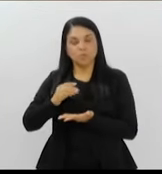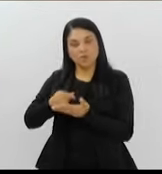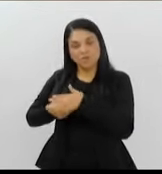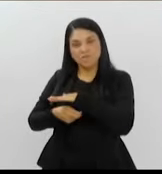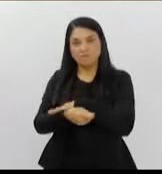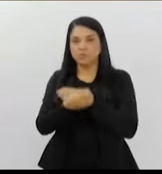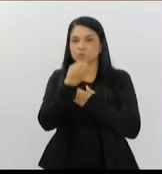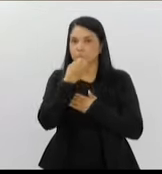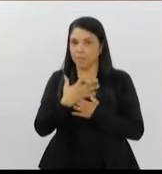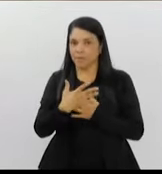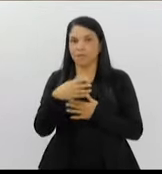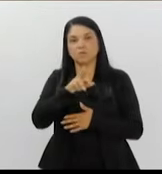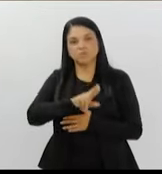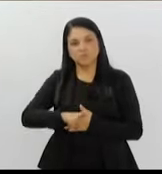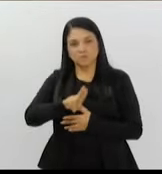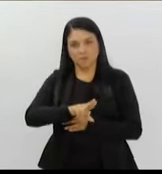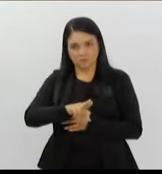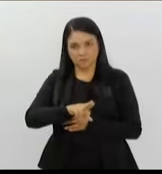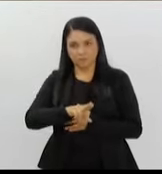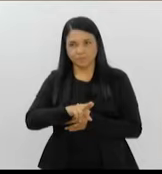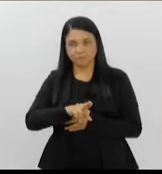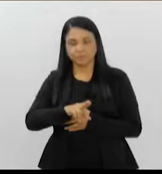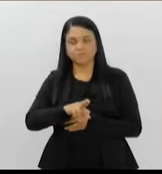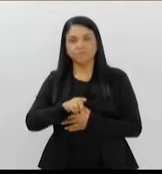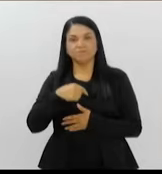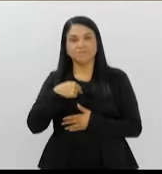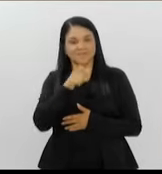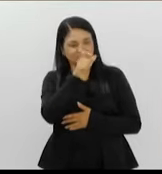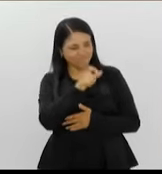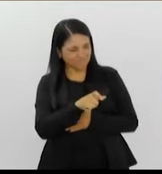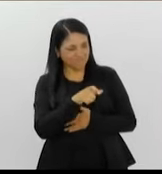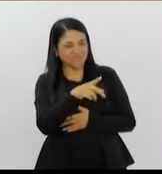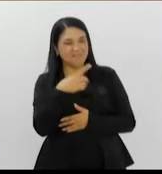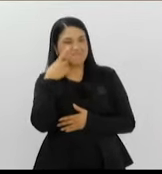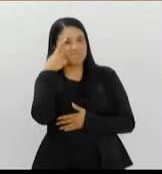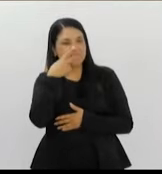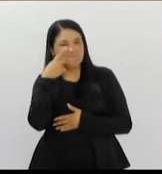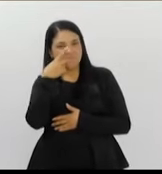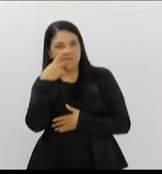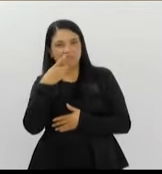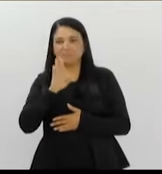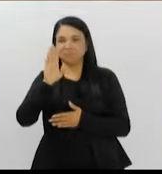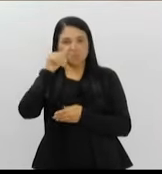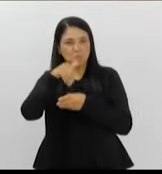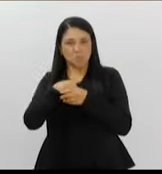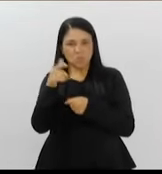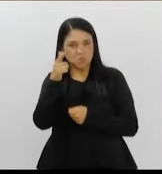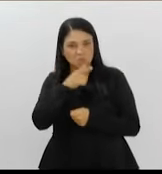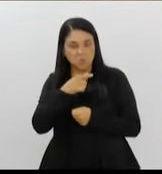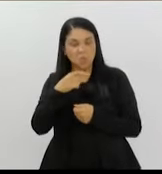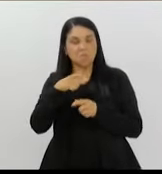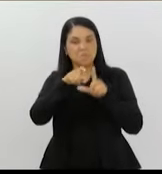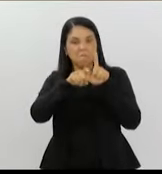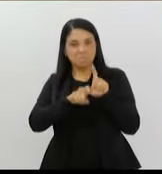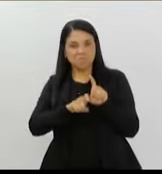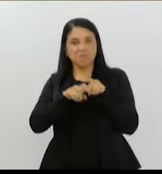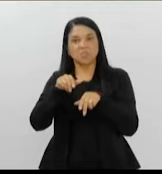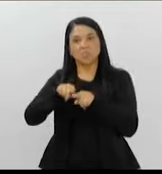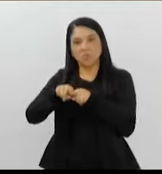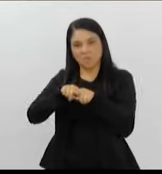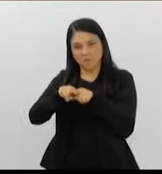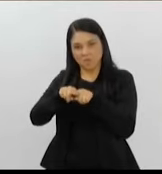investido, seja bem usado. Então, a gente vê esse deputadozinho que não se elegeu, que depende do irmão, vir